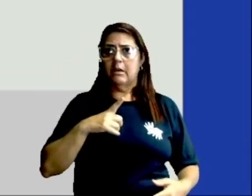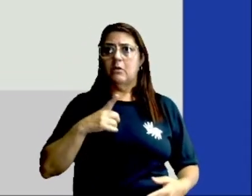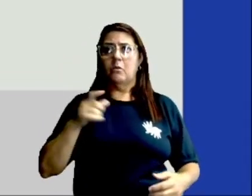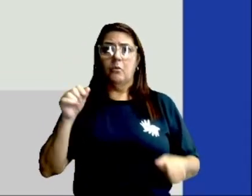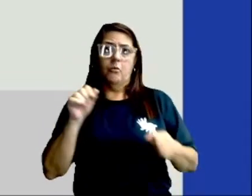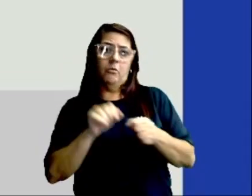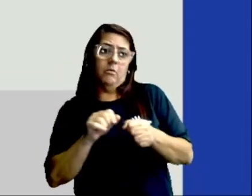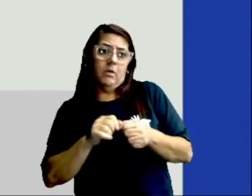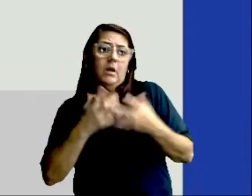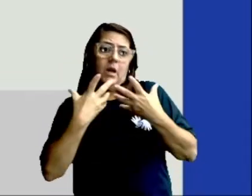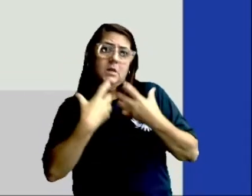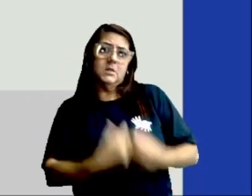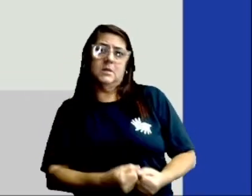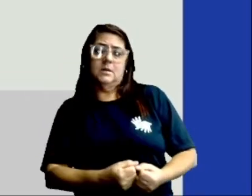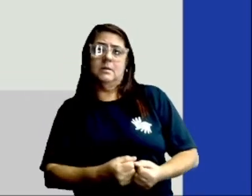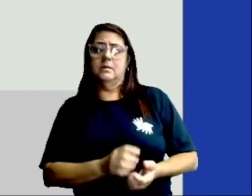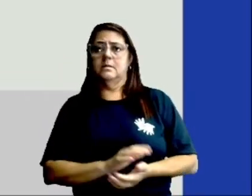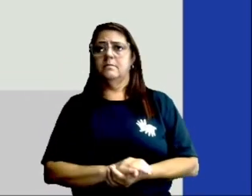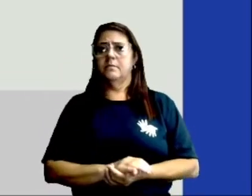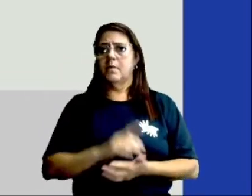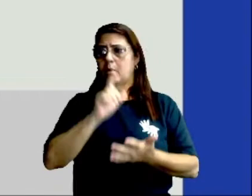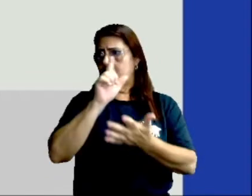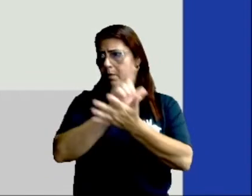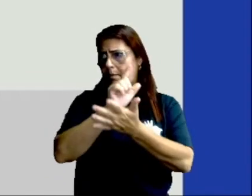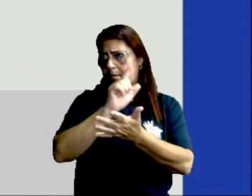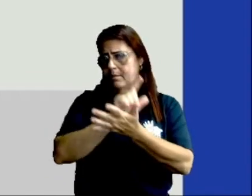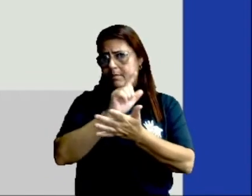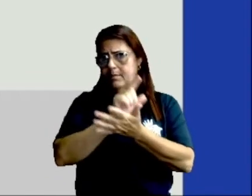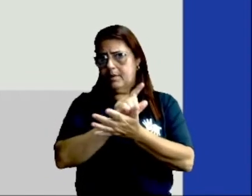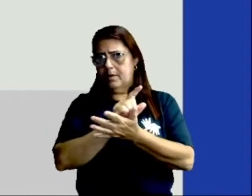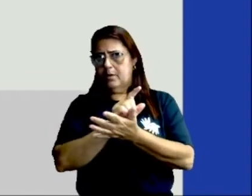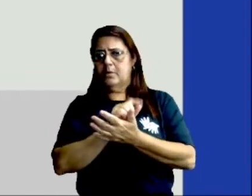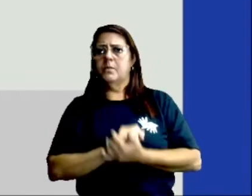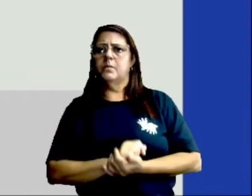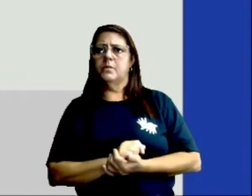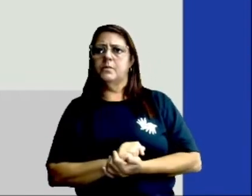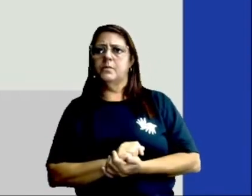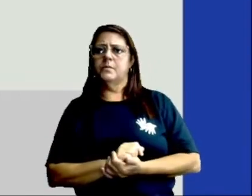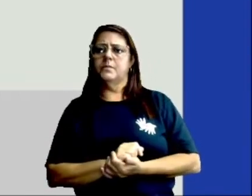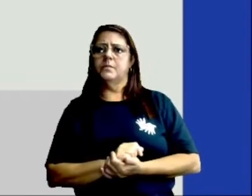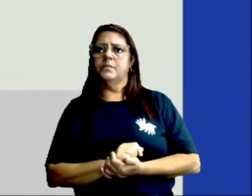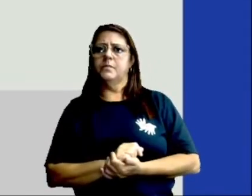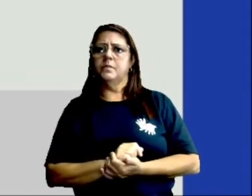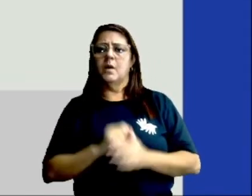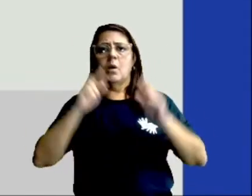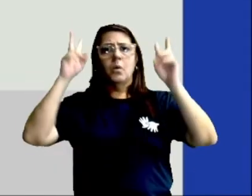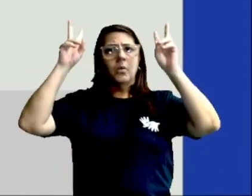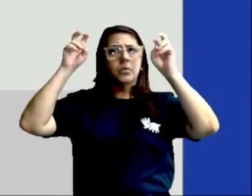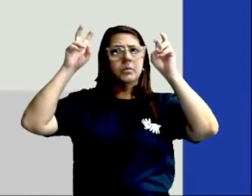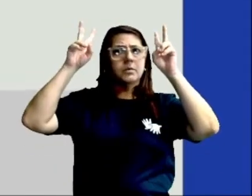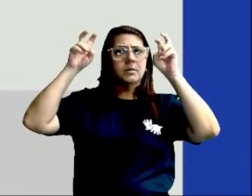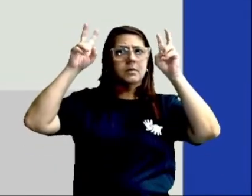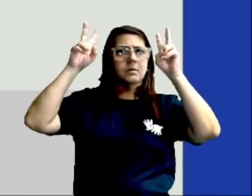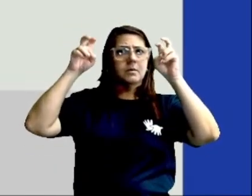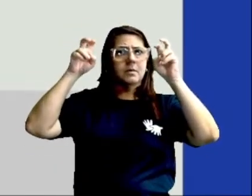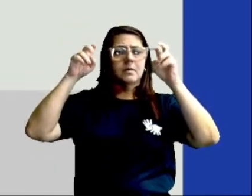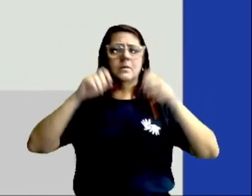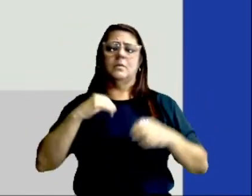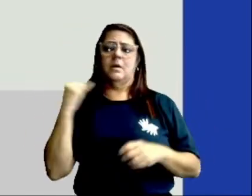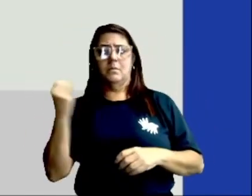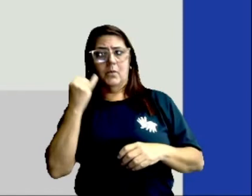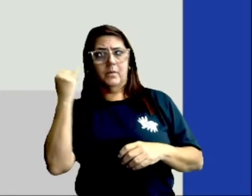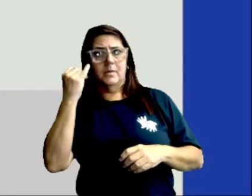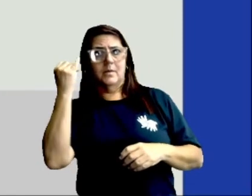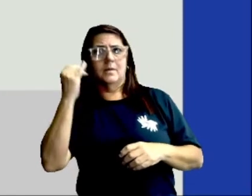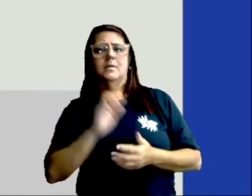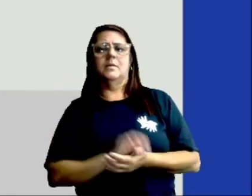interpretou. Então, coloquei aqui uma folha de caderno mesmo para vocês, o título, que é a moral da nossa fábula,